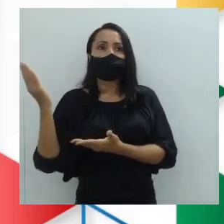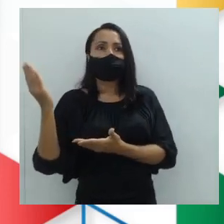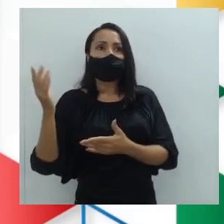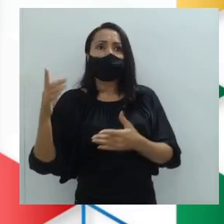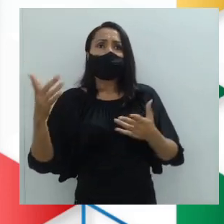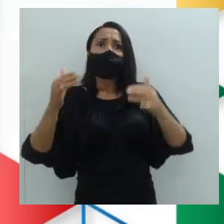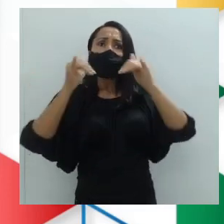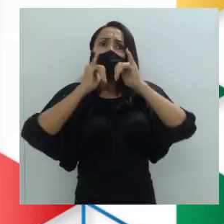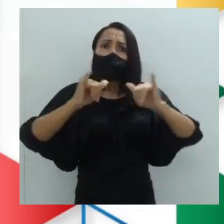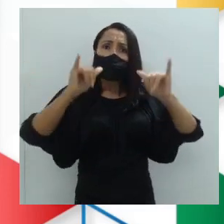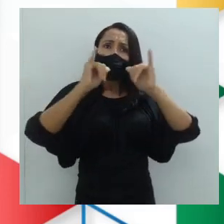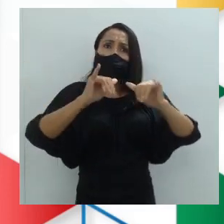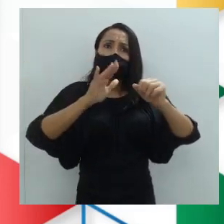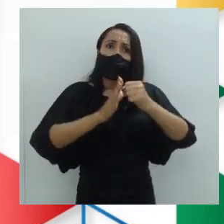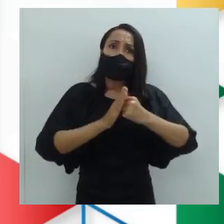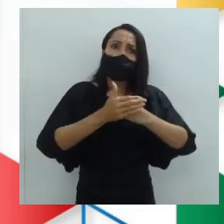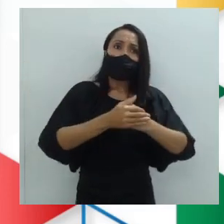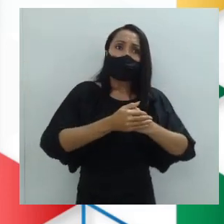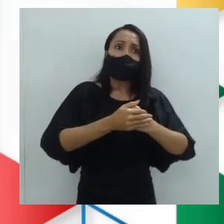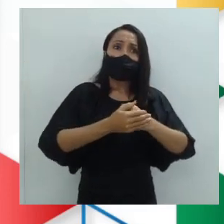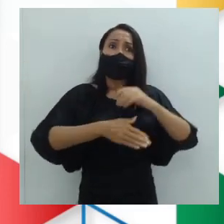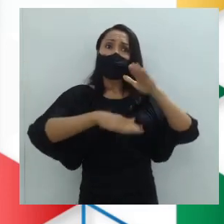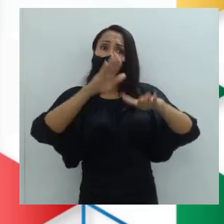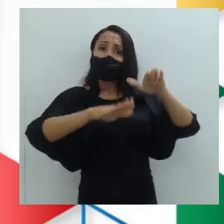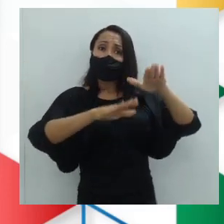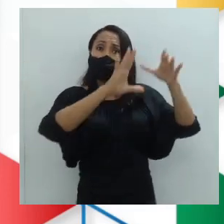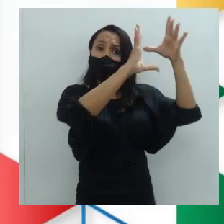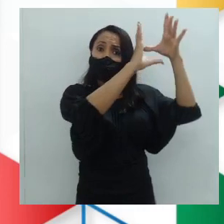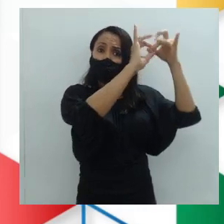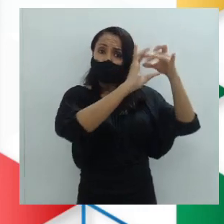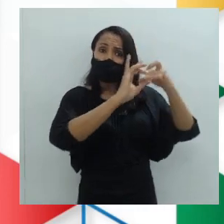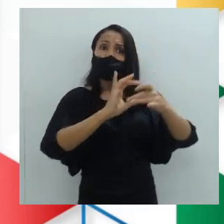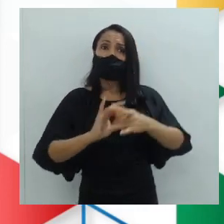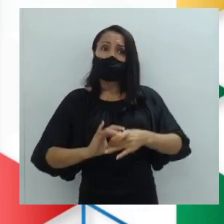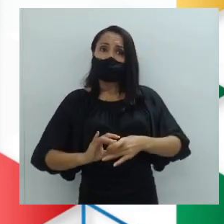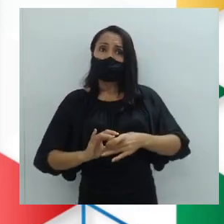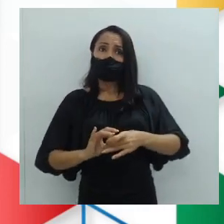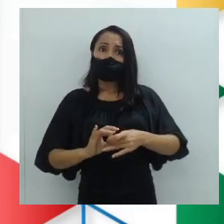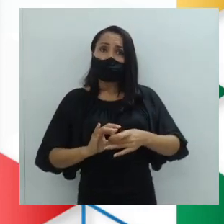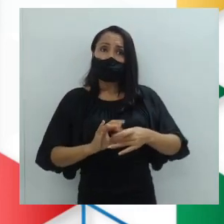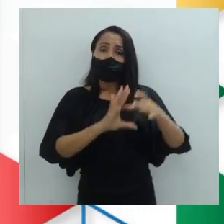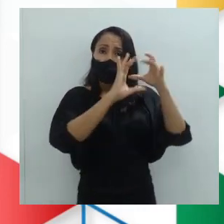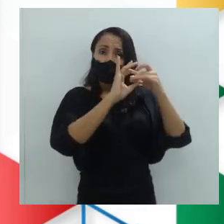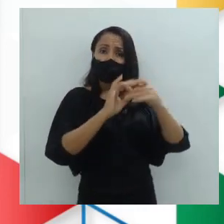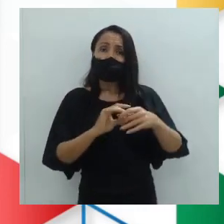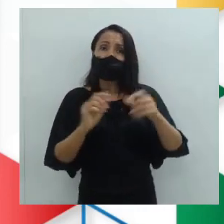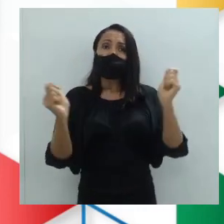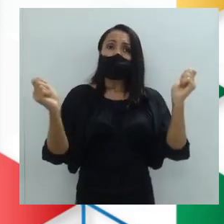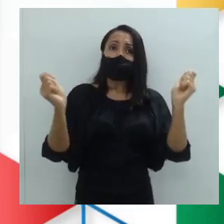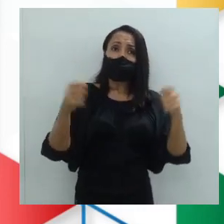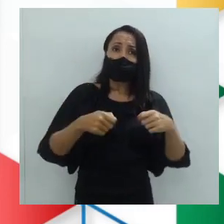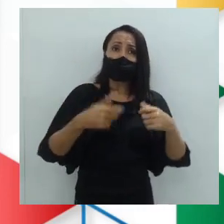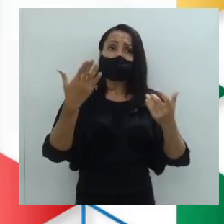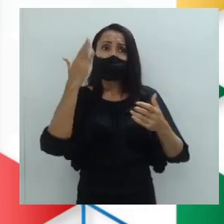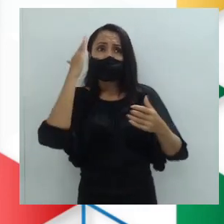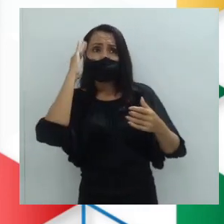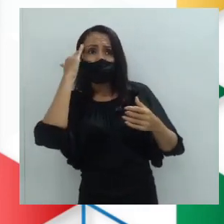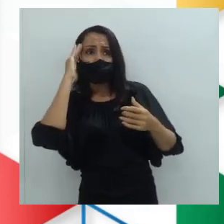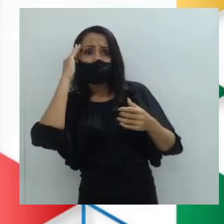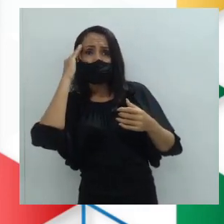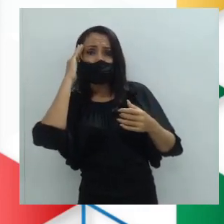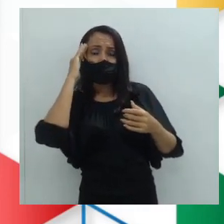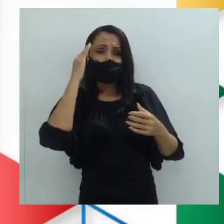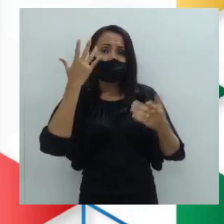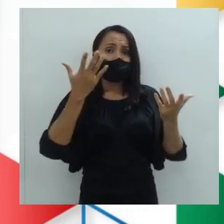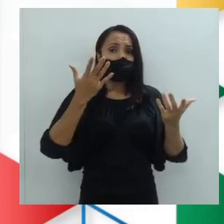As informações subentendidas vão depender do contexto ou capacidade de interpretação do